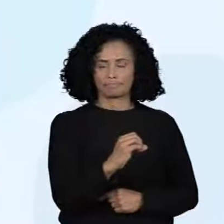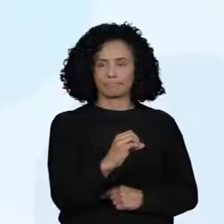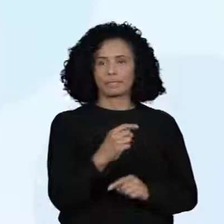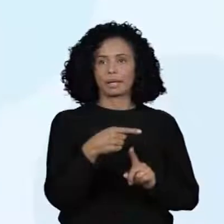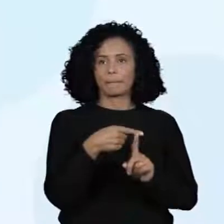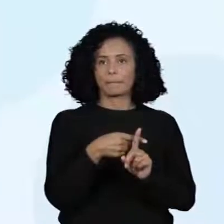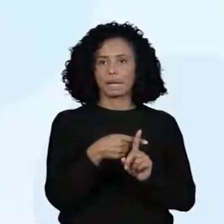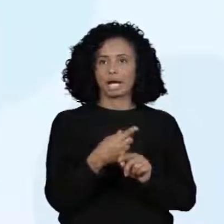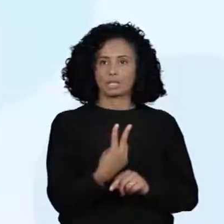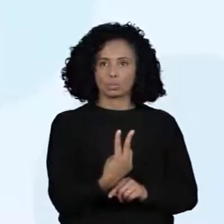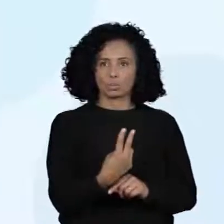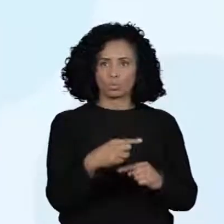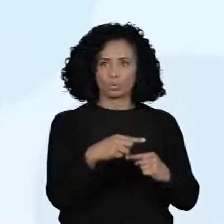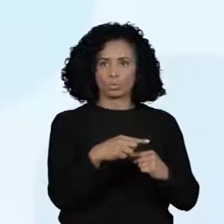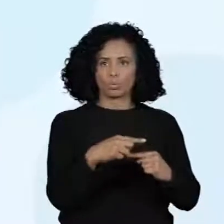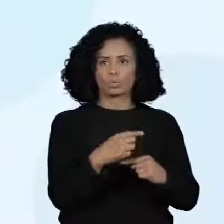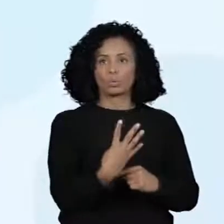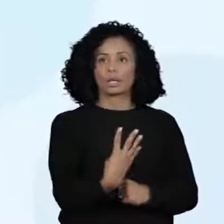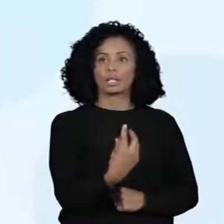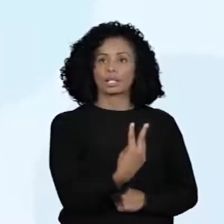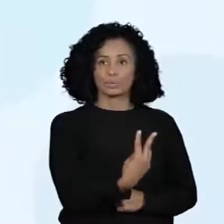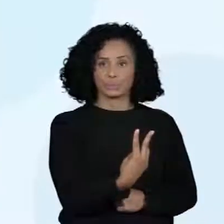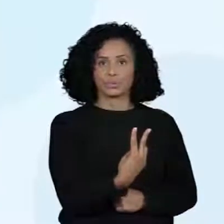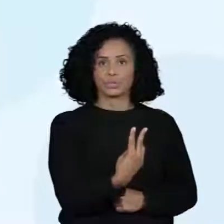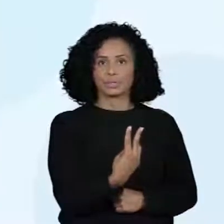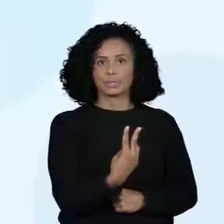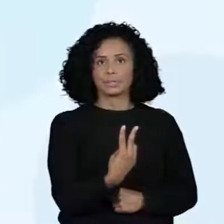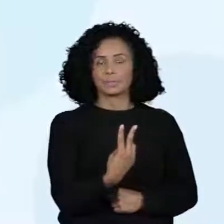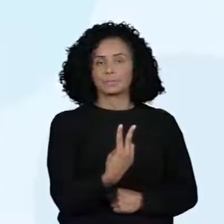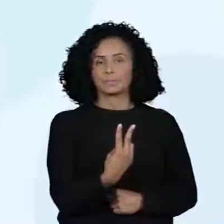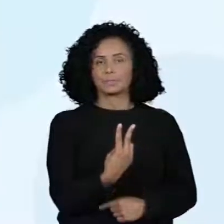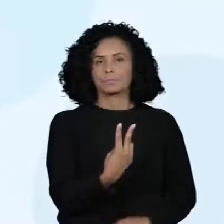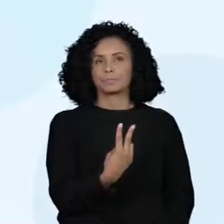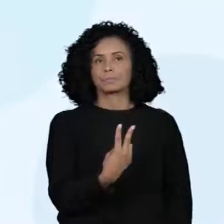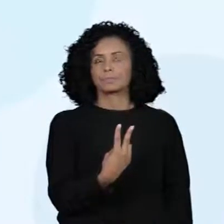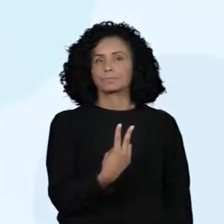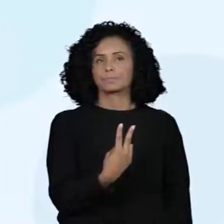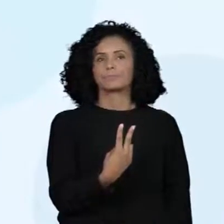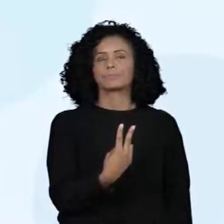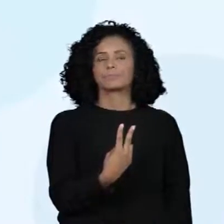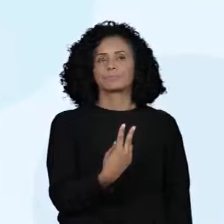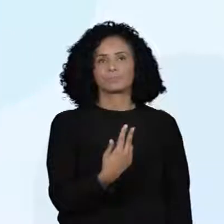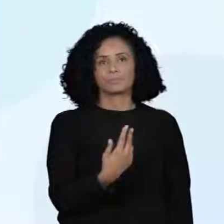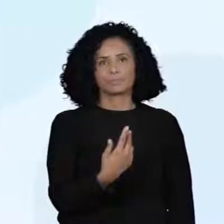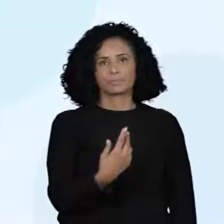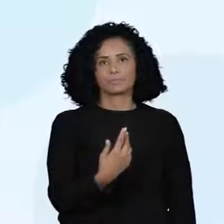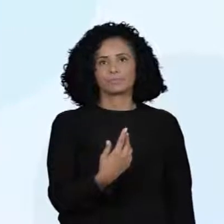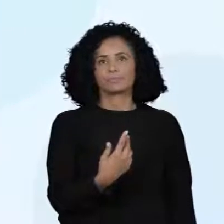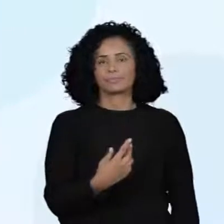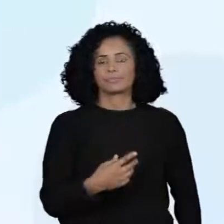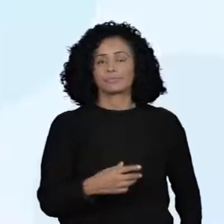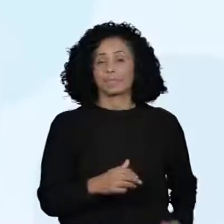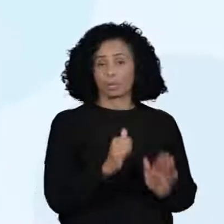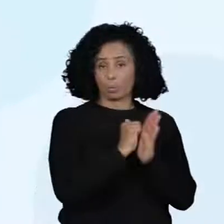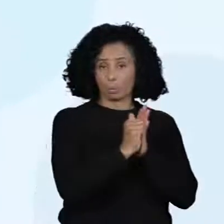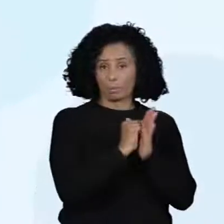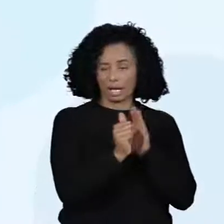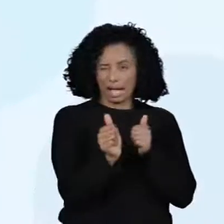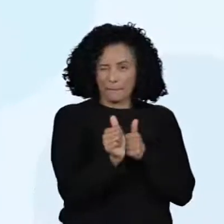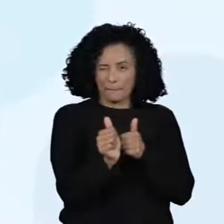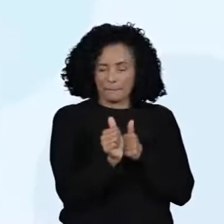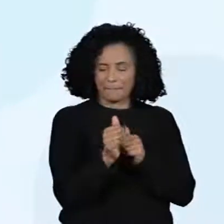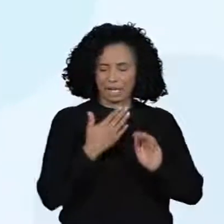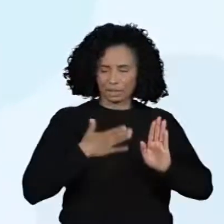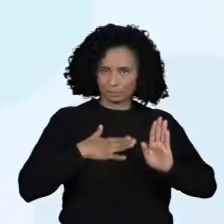Mais 2. 42. Vou ter que apagar ali, porque ficou muito pertinho.